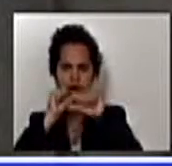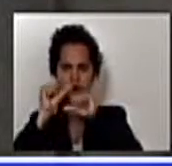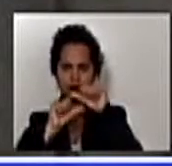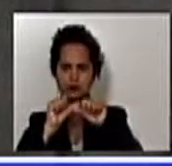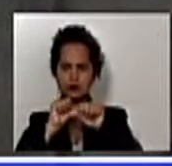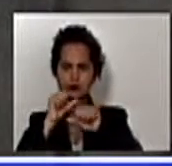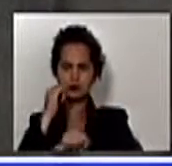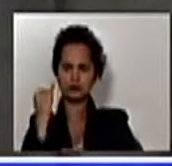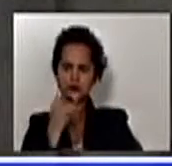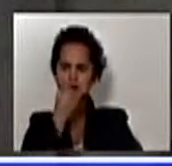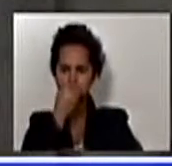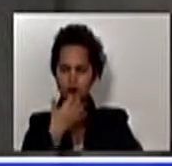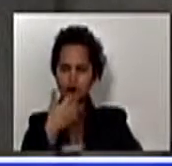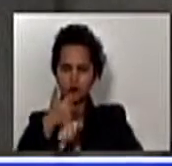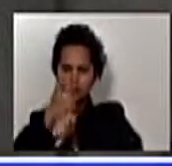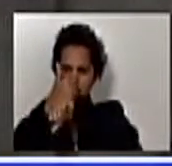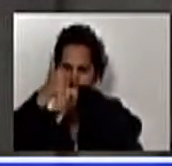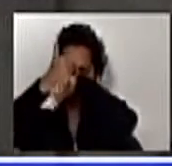bastante positivo